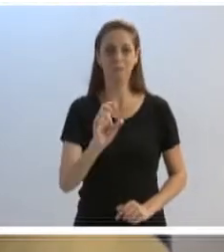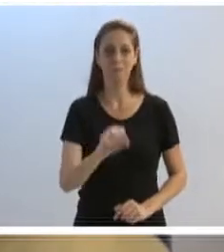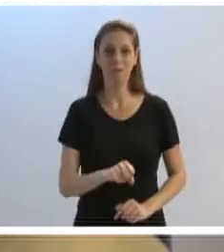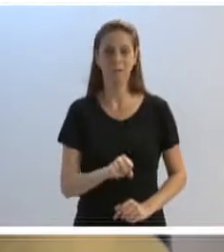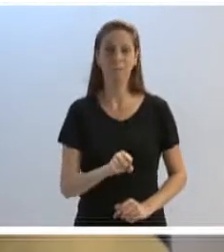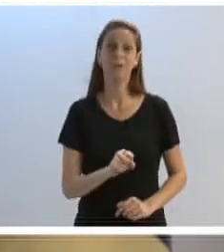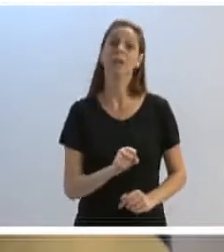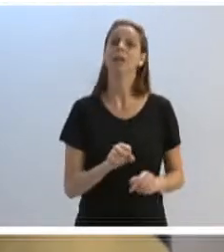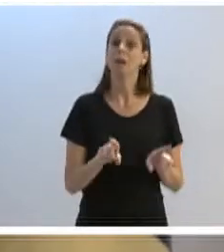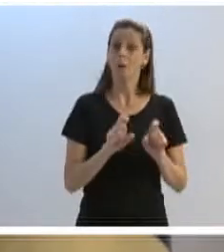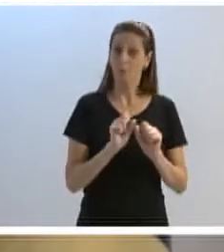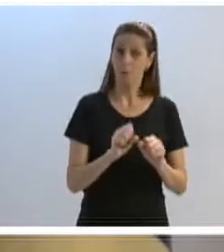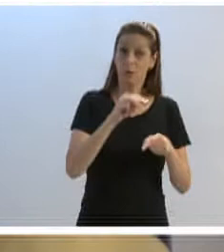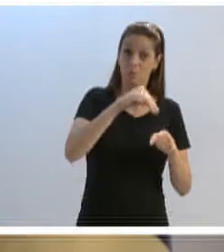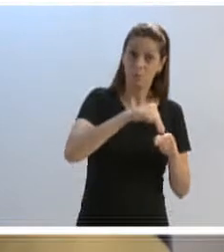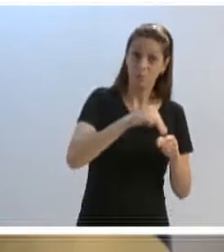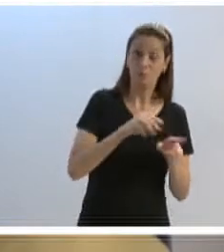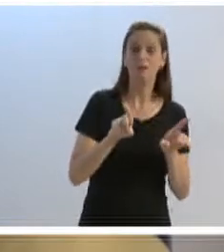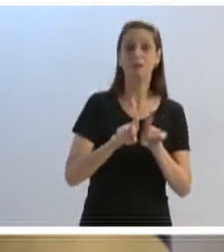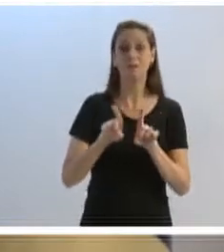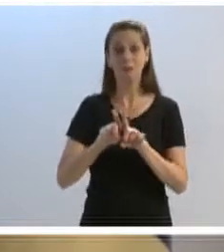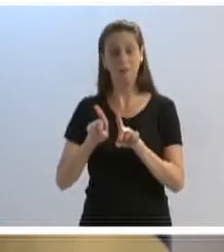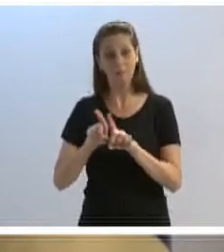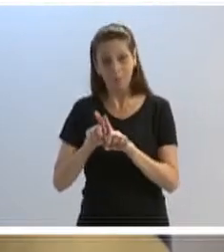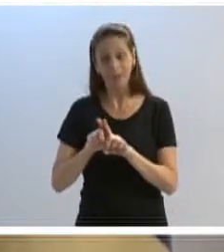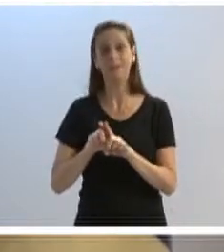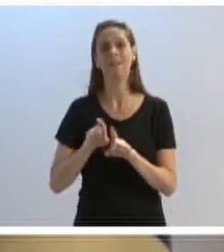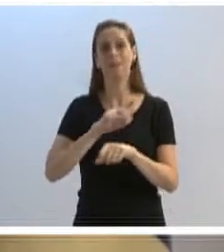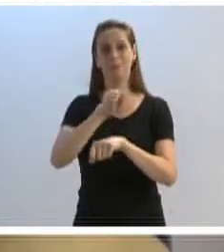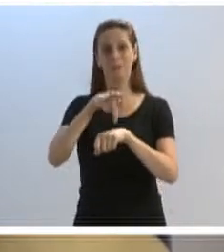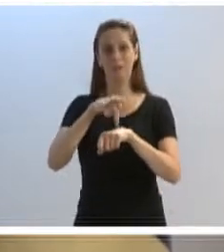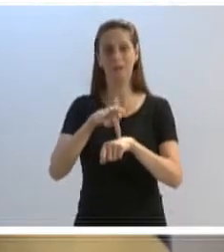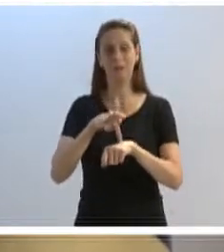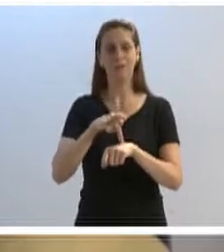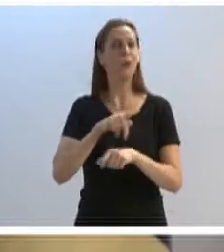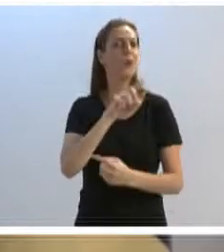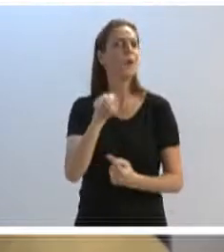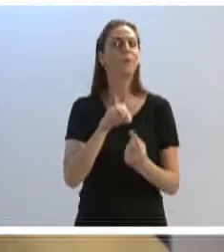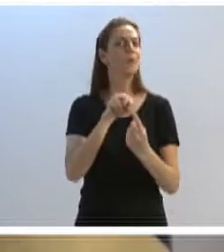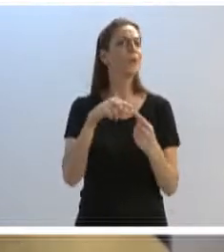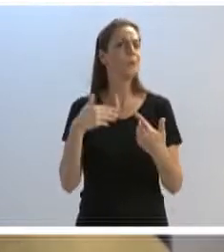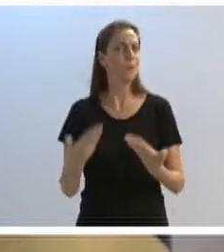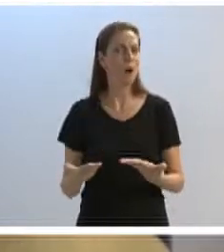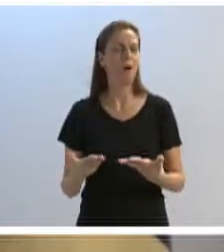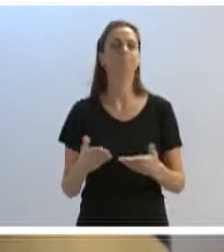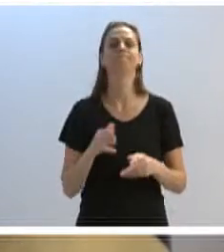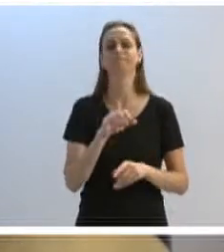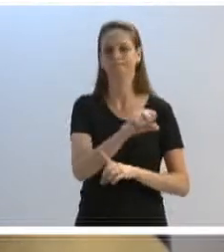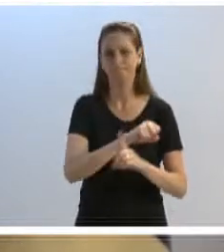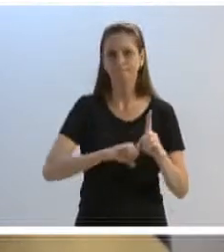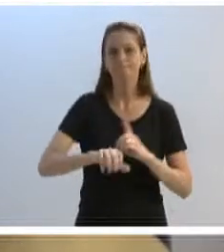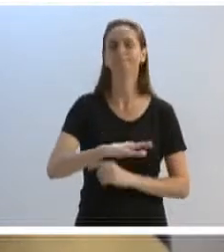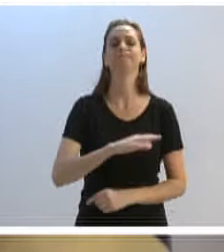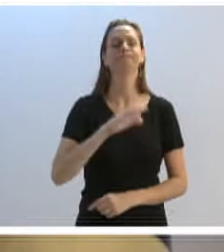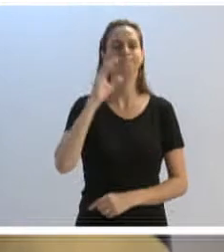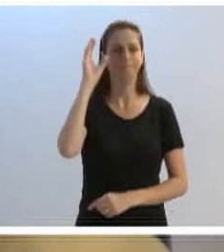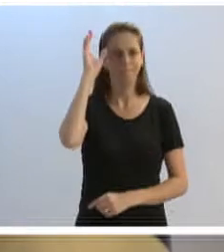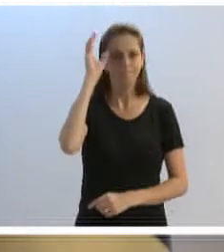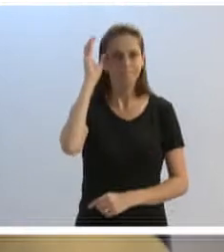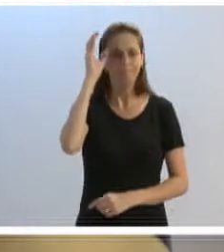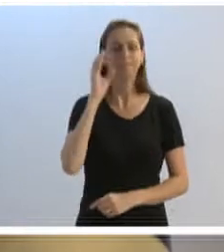na municipal. Essa iniciativa tem como objetivo conscientizar a sociedade para a igualdade